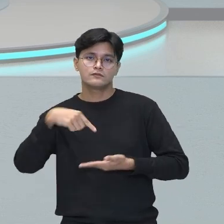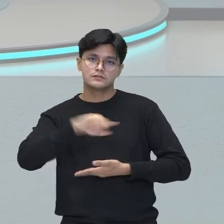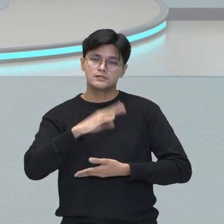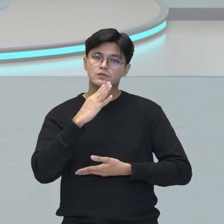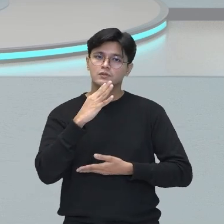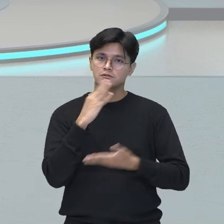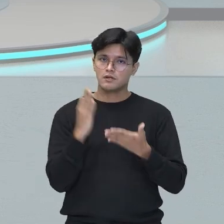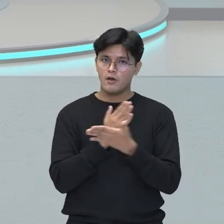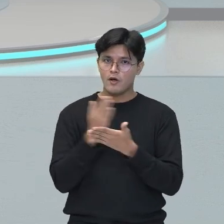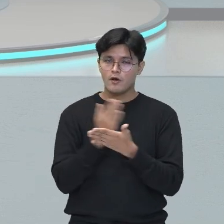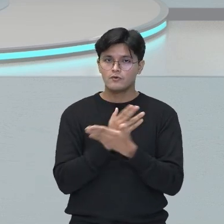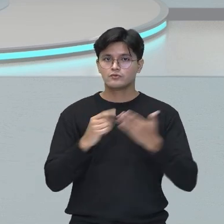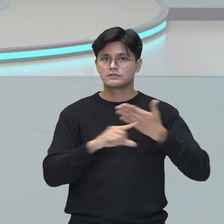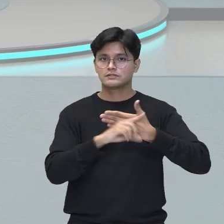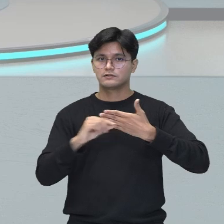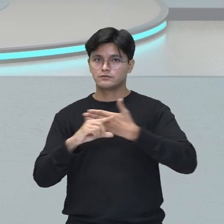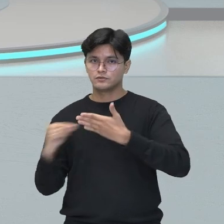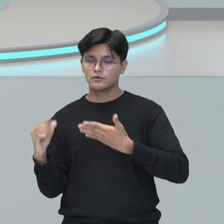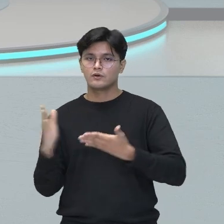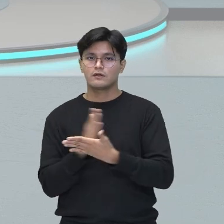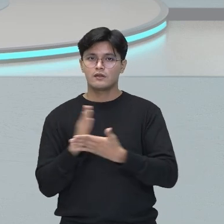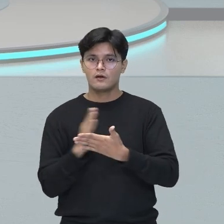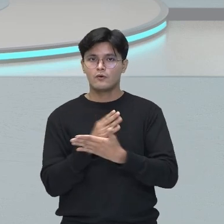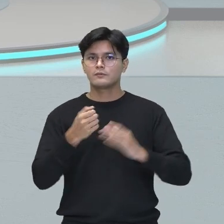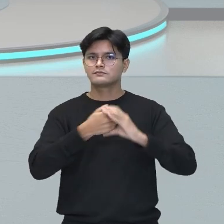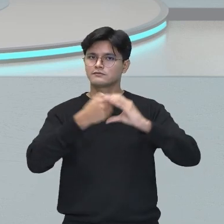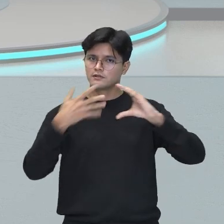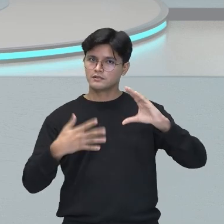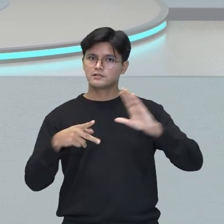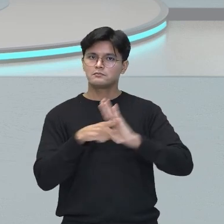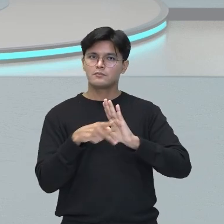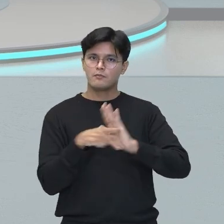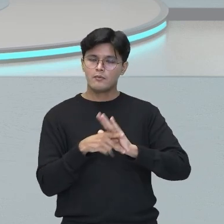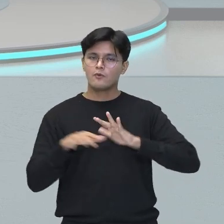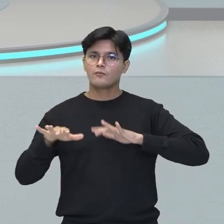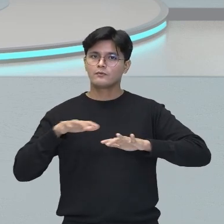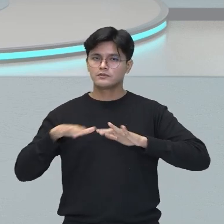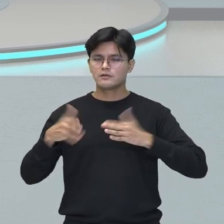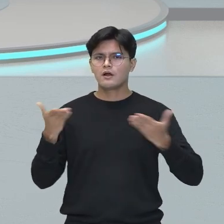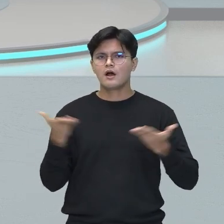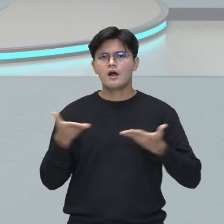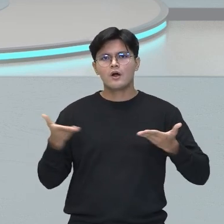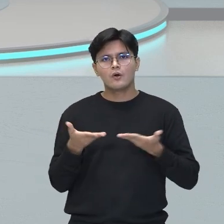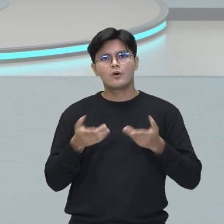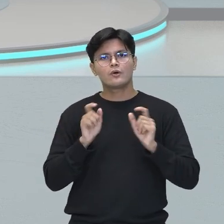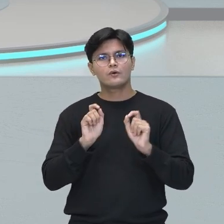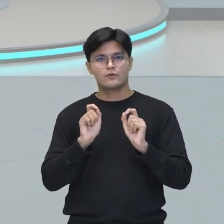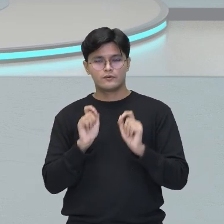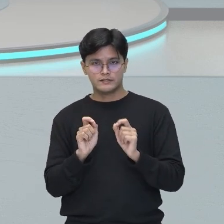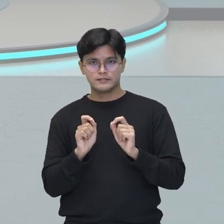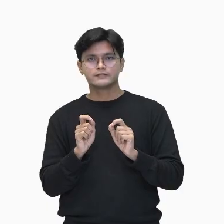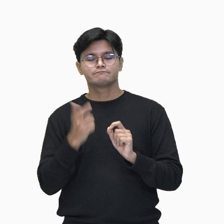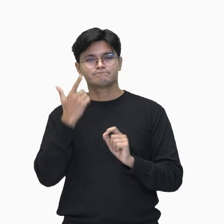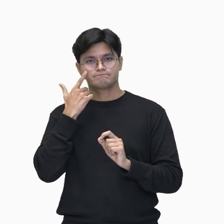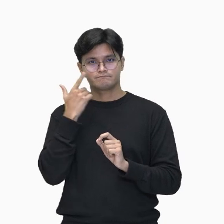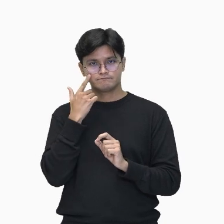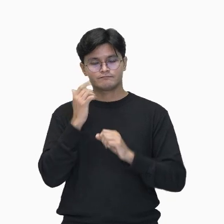algumas característica desse movimento agora a gente vai verificar aqui uma